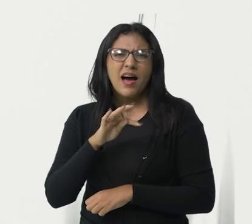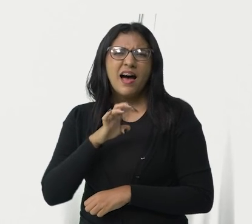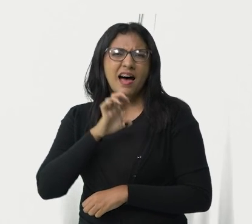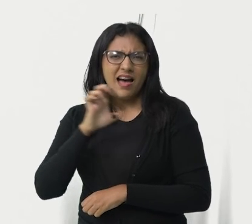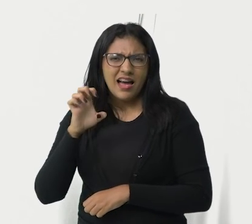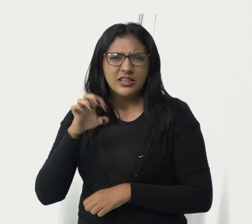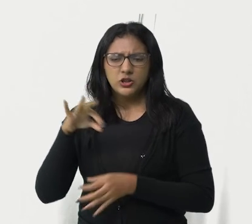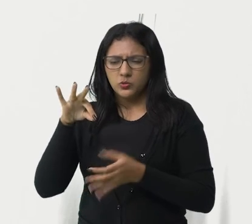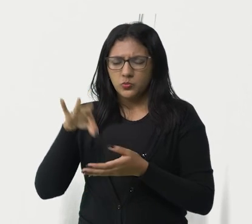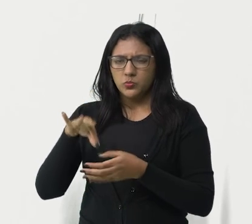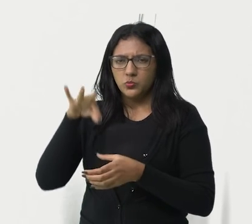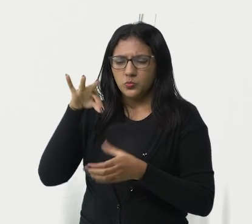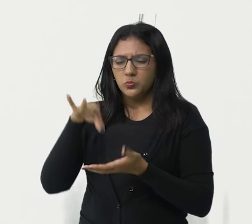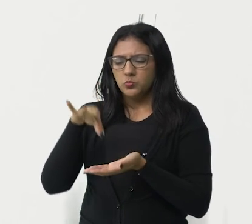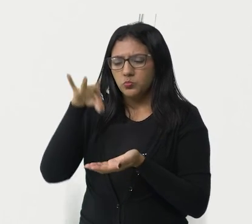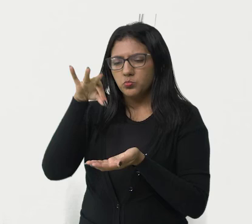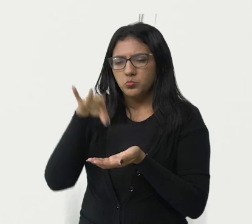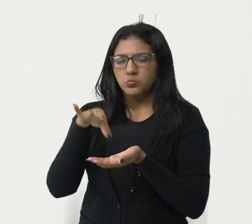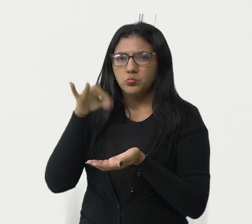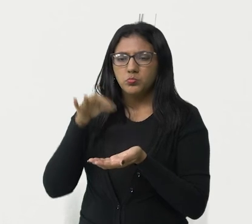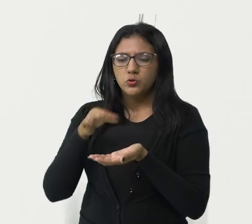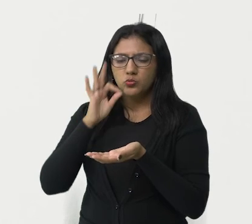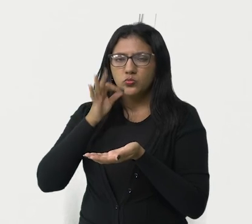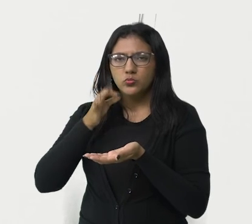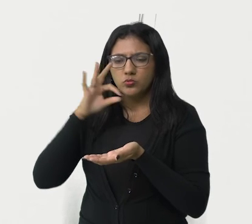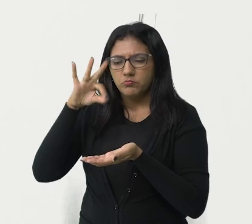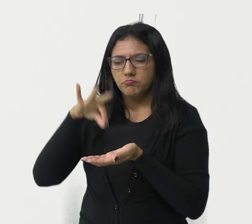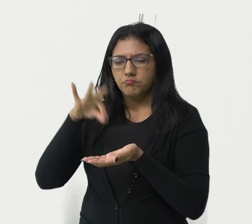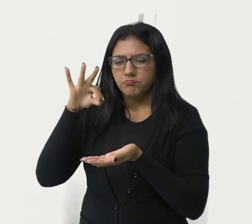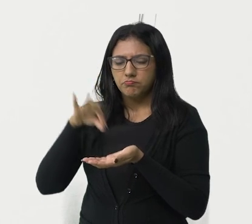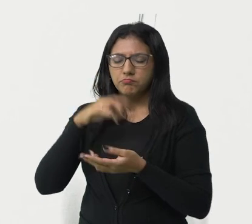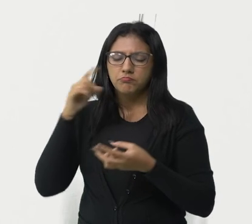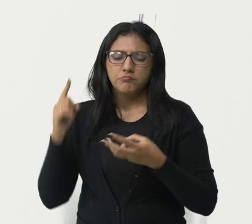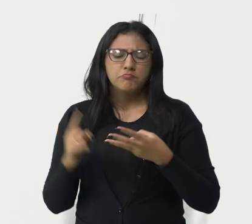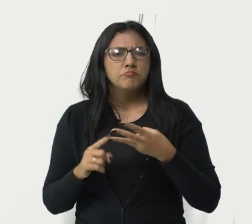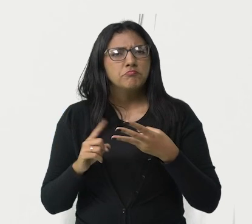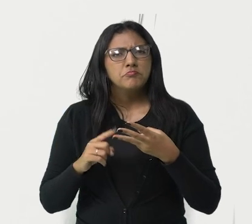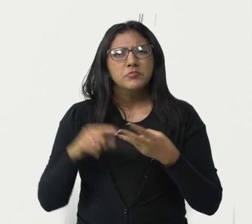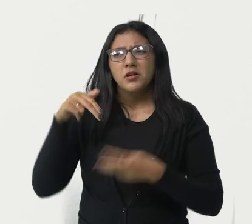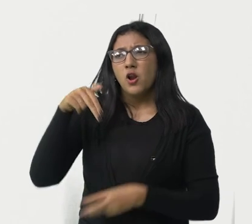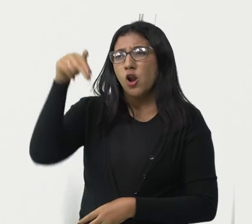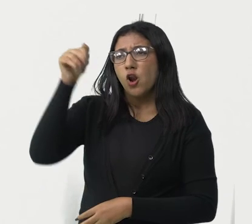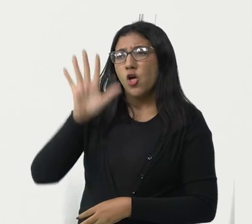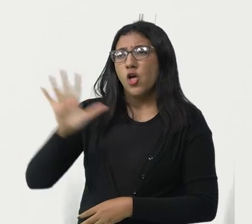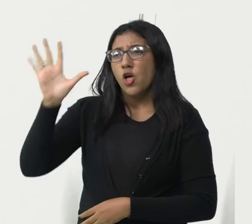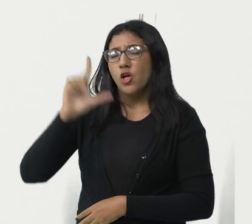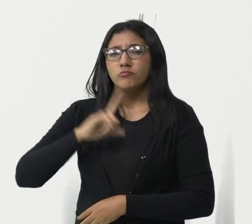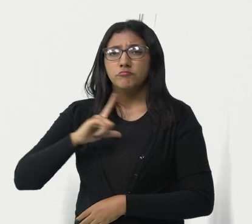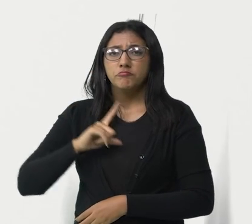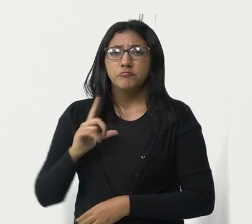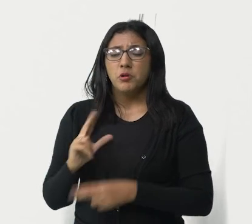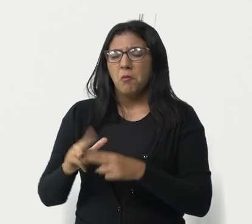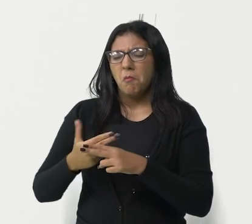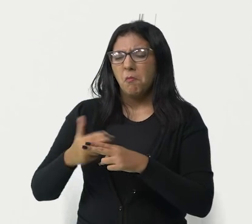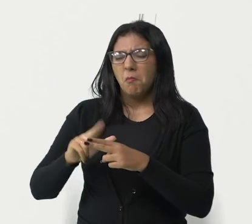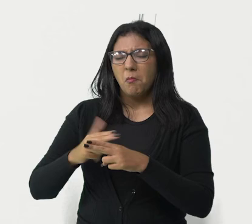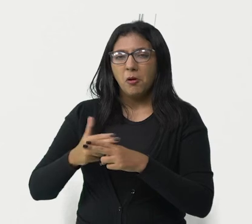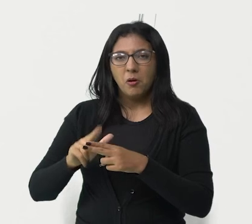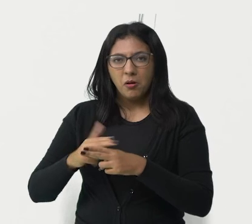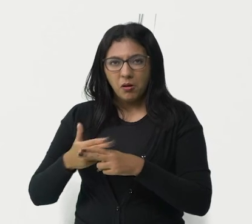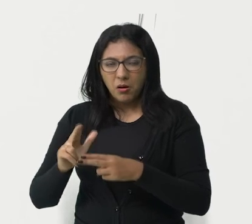sul do Brasil. Também vamos ter a exploração do cacau já no Nordeste. O fumo que